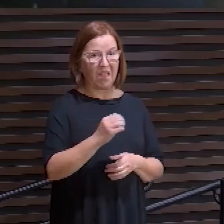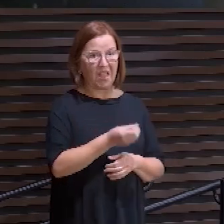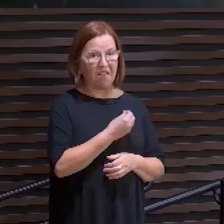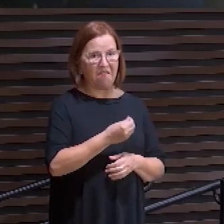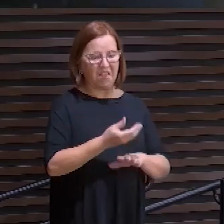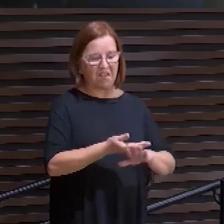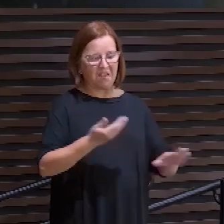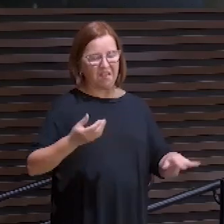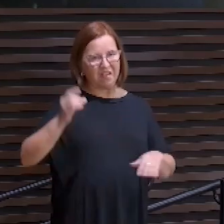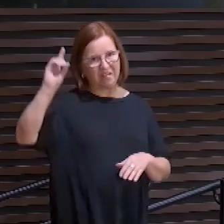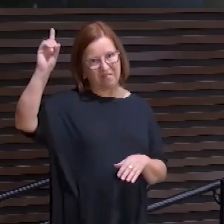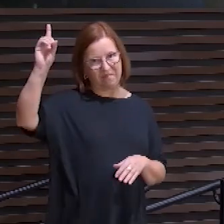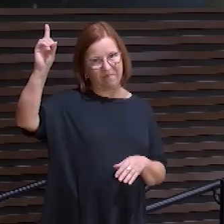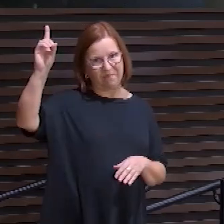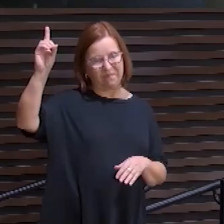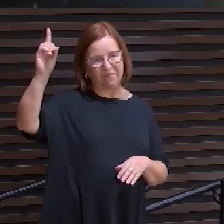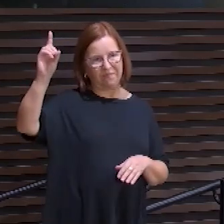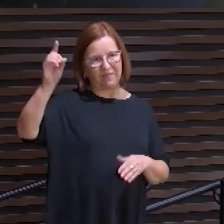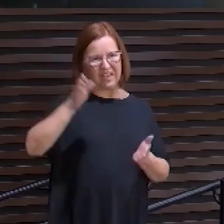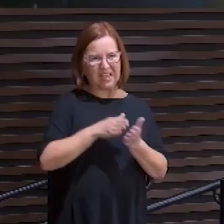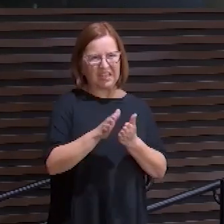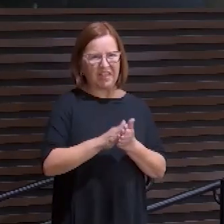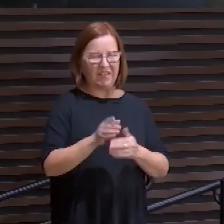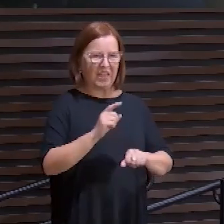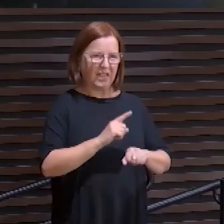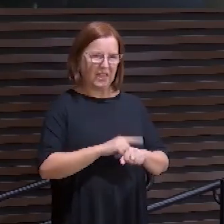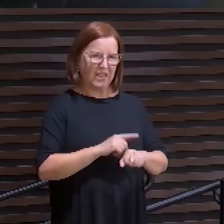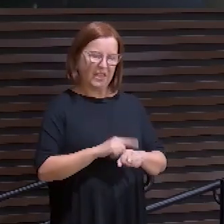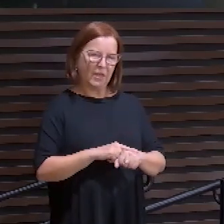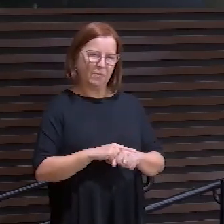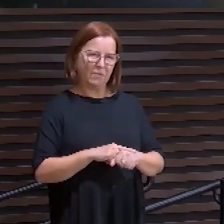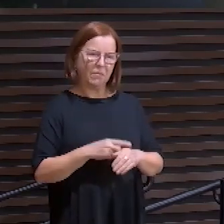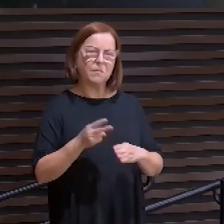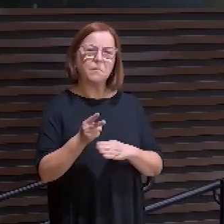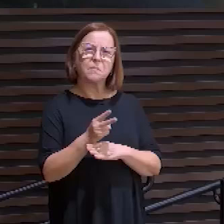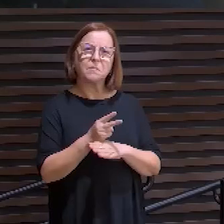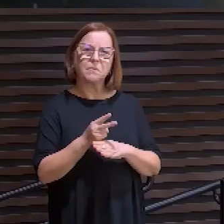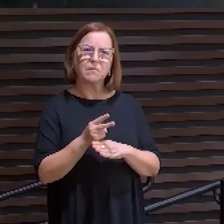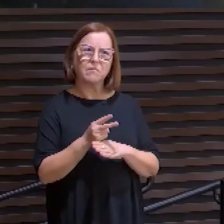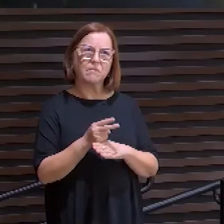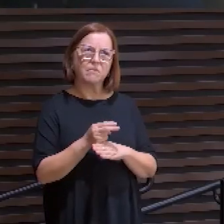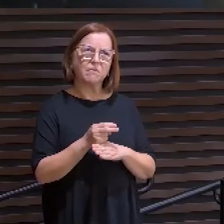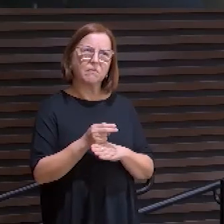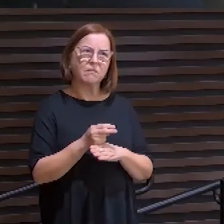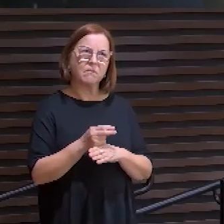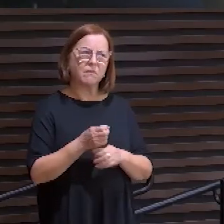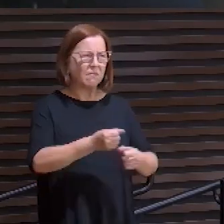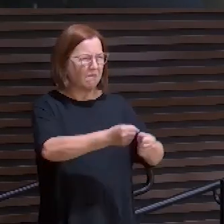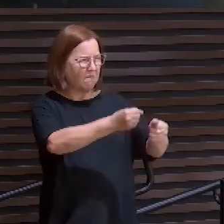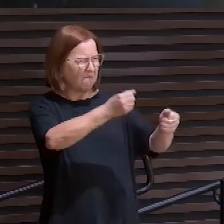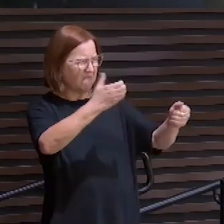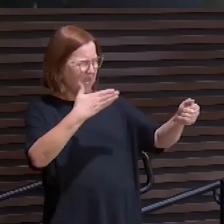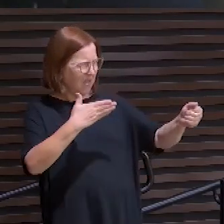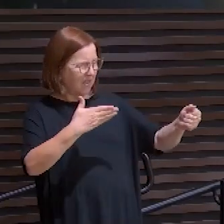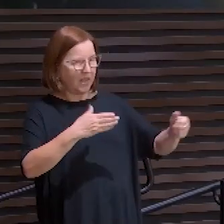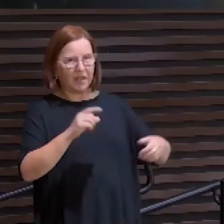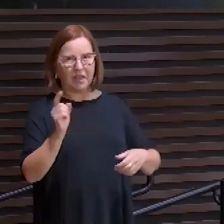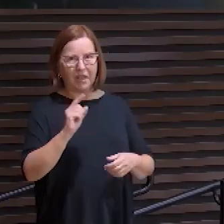Deus. Gastava mais tempo caçando do que cuidando de